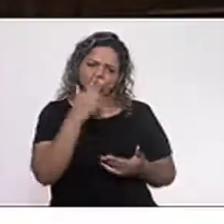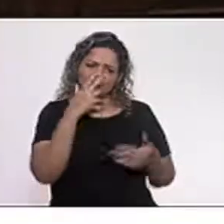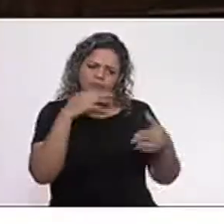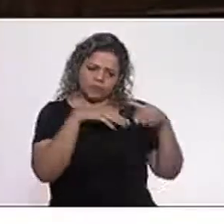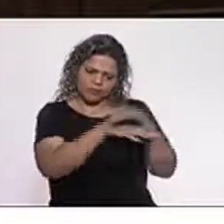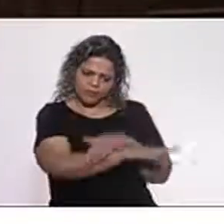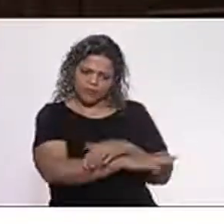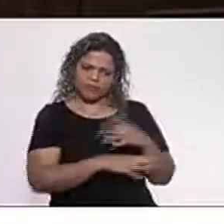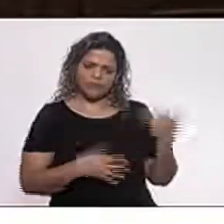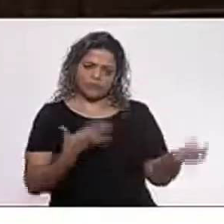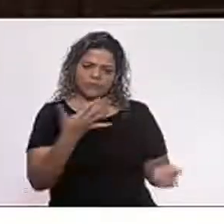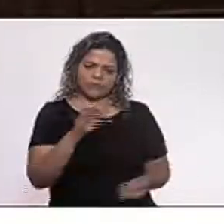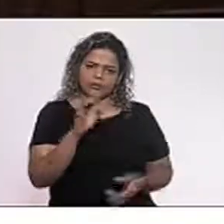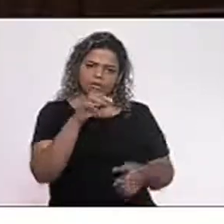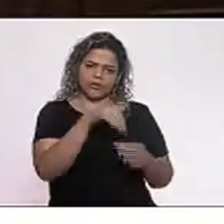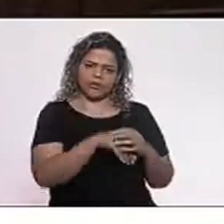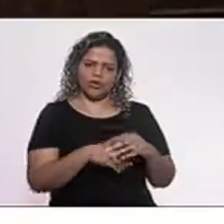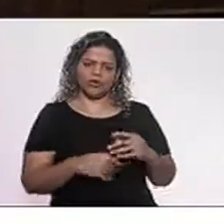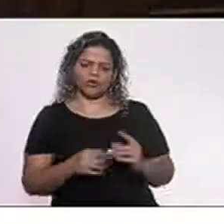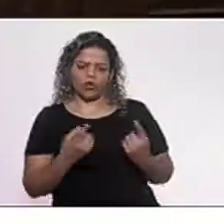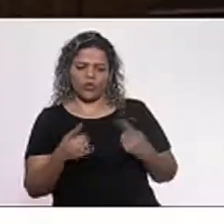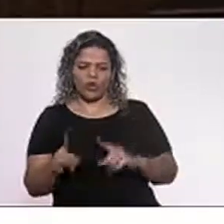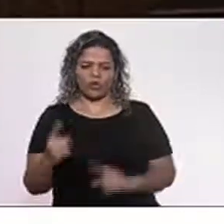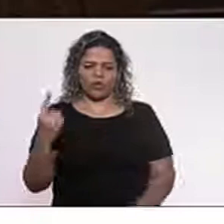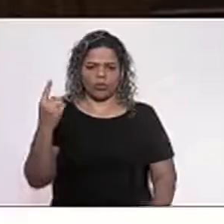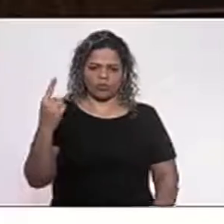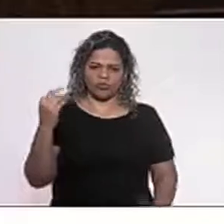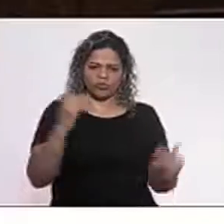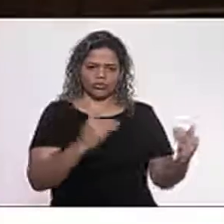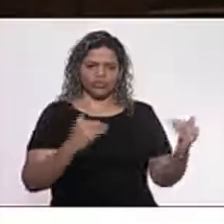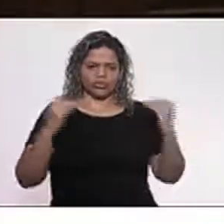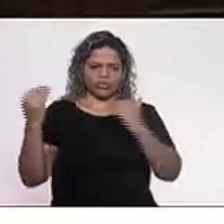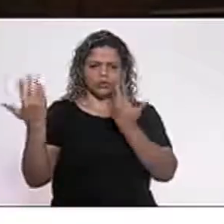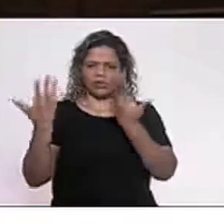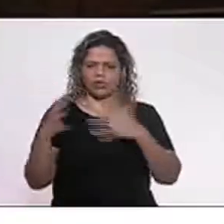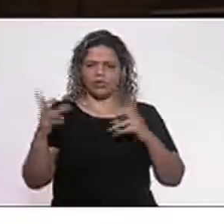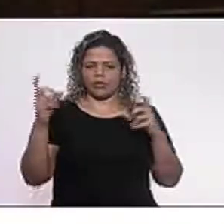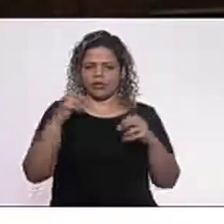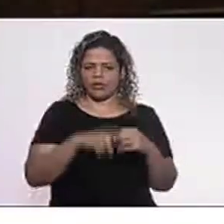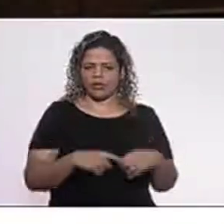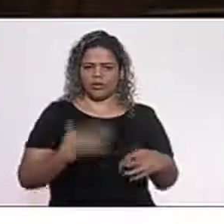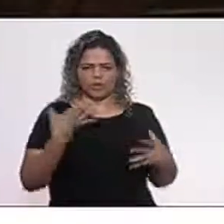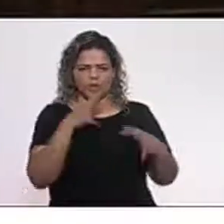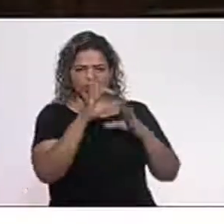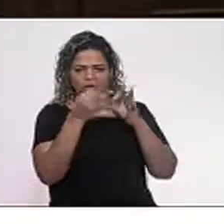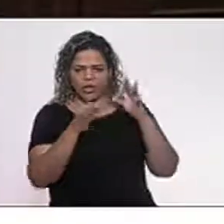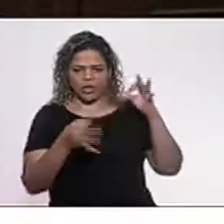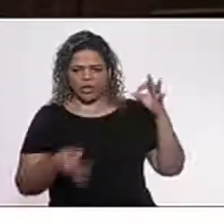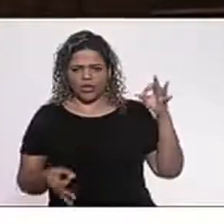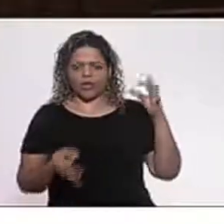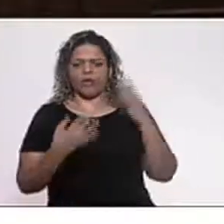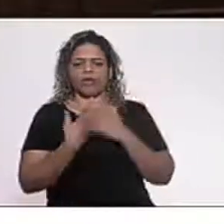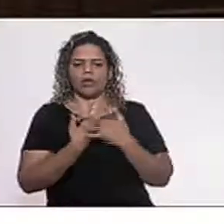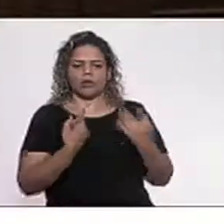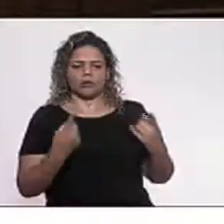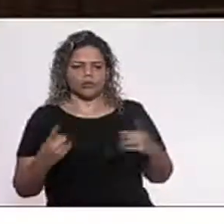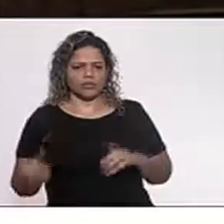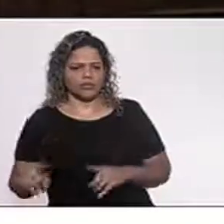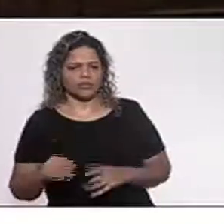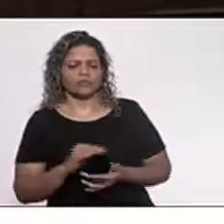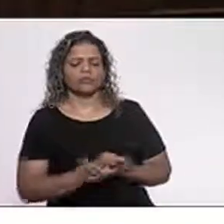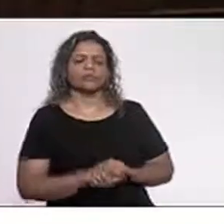engavetado, por assim dizer, por 10 votos a 1 ontem no Supremo Tribunal Federal. Não vou voltar ao tema hoje, fiz longa intervenção sobre o